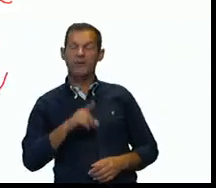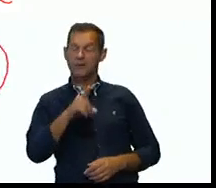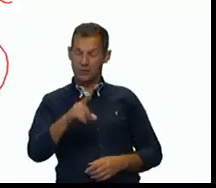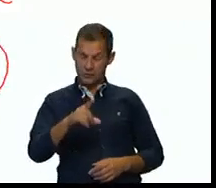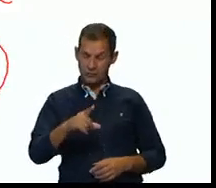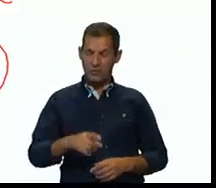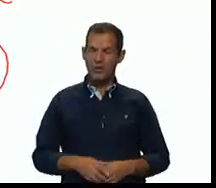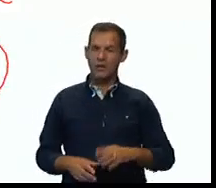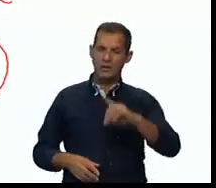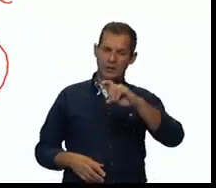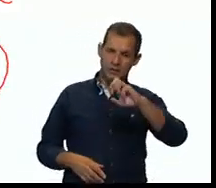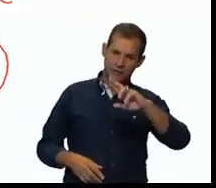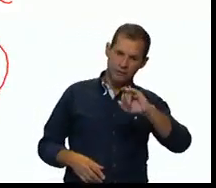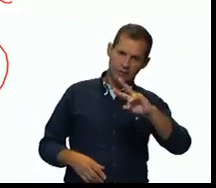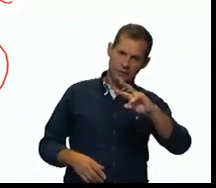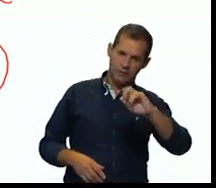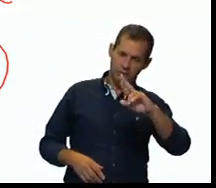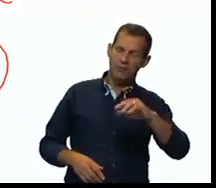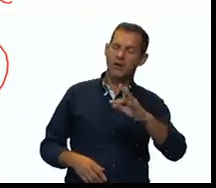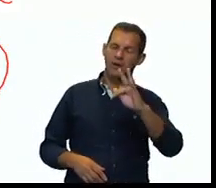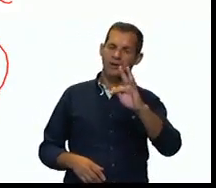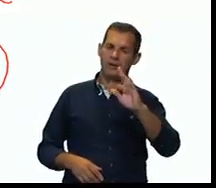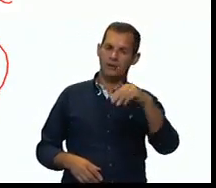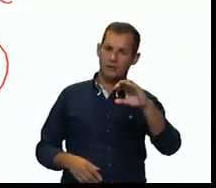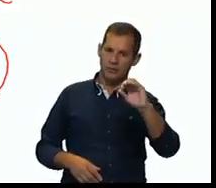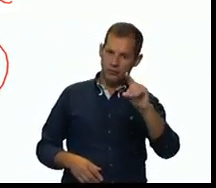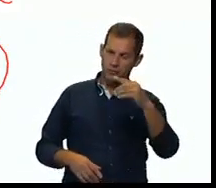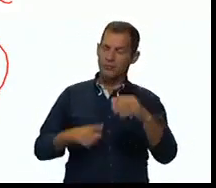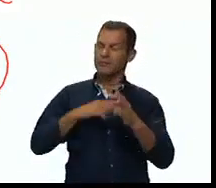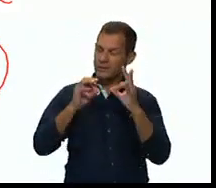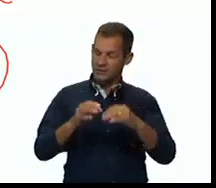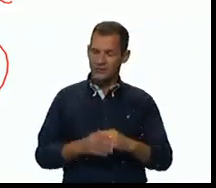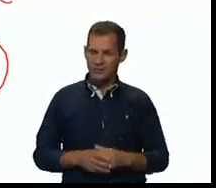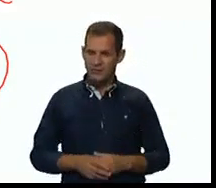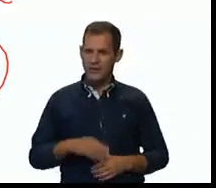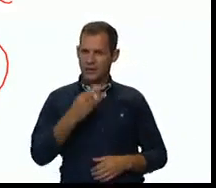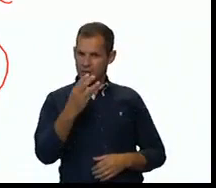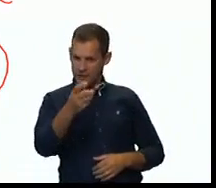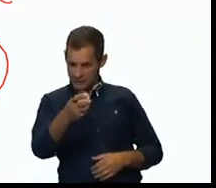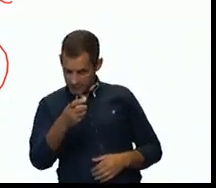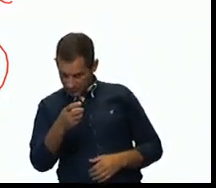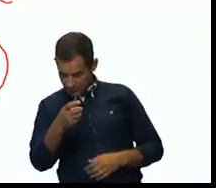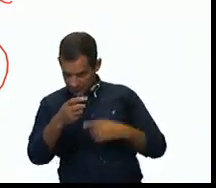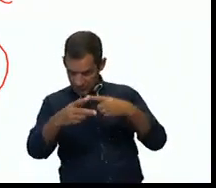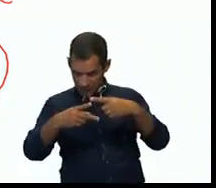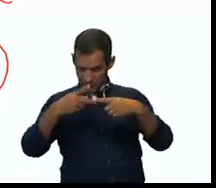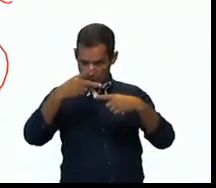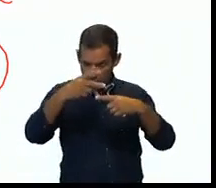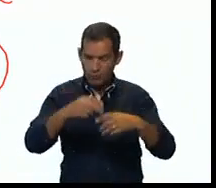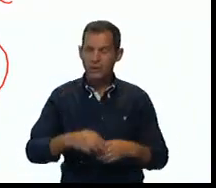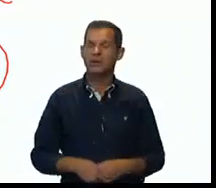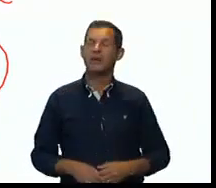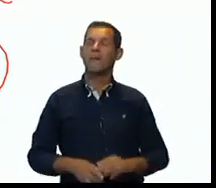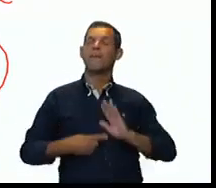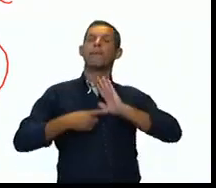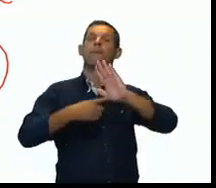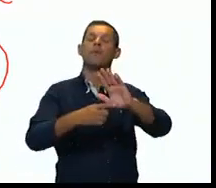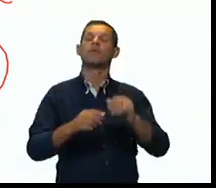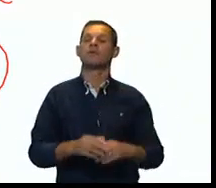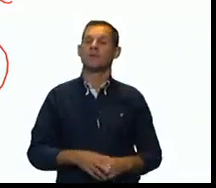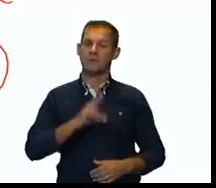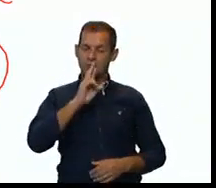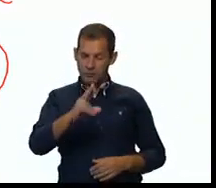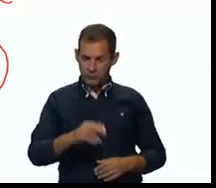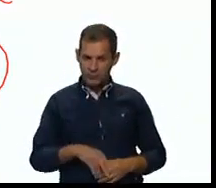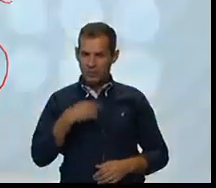você derivar essa função, você vai chegar exatamente a 3x ao quadrado, né? Provando assim,